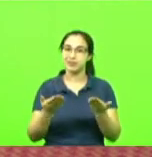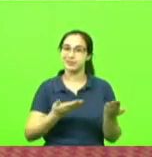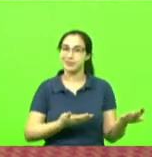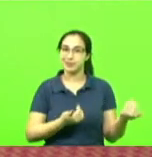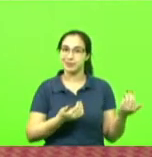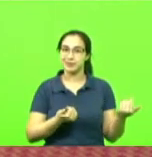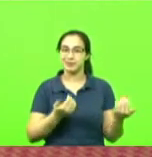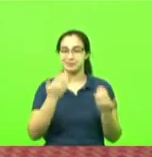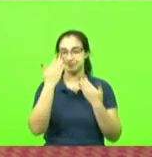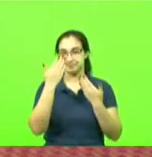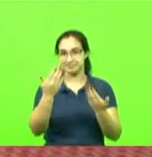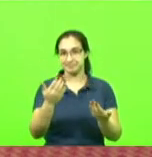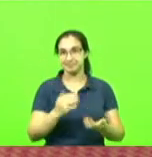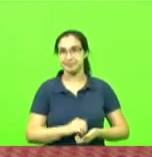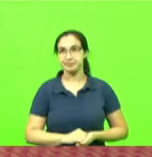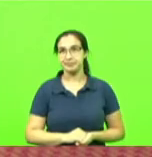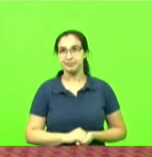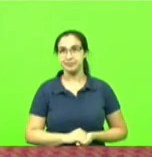senhor presidente.